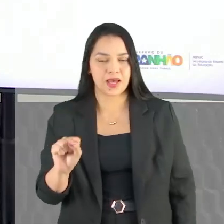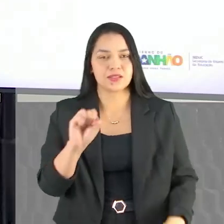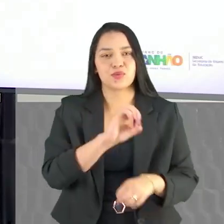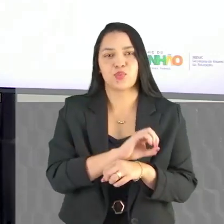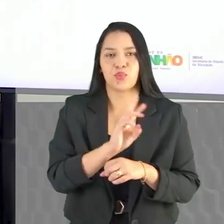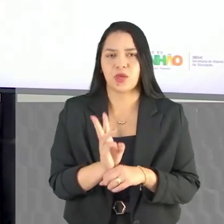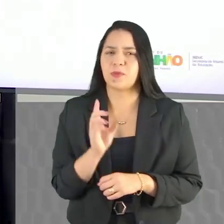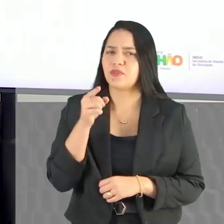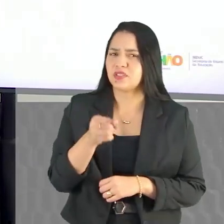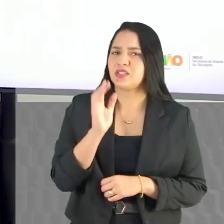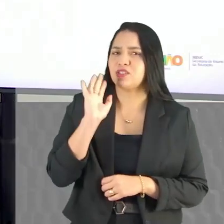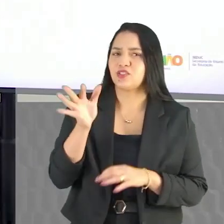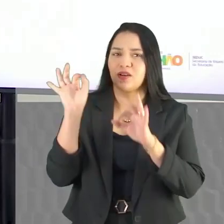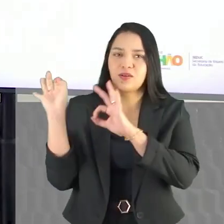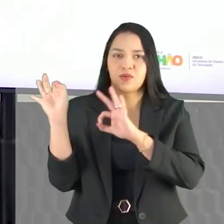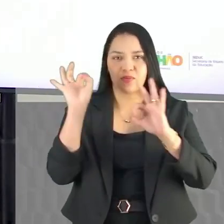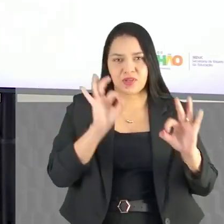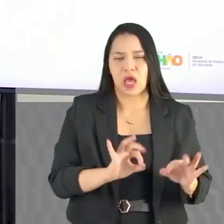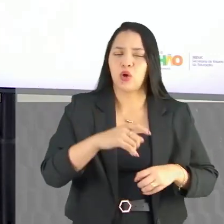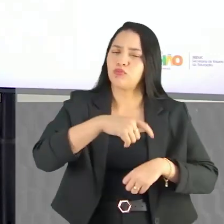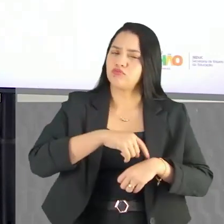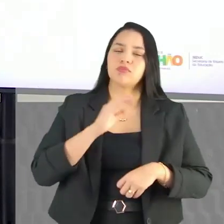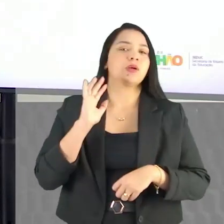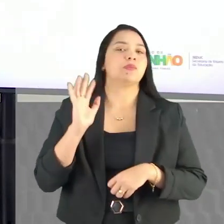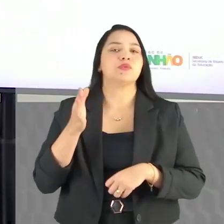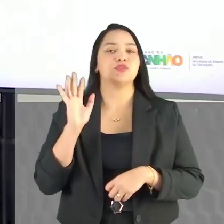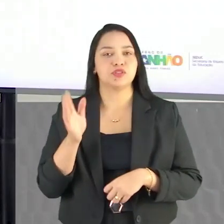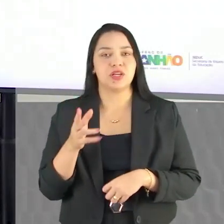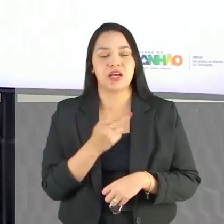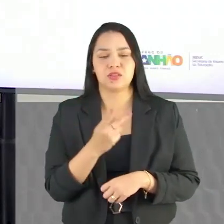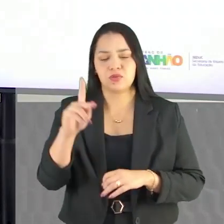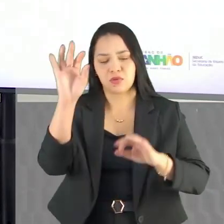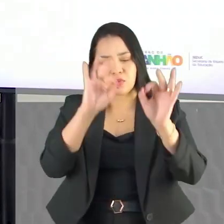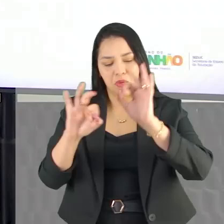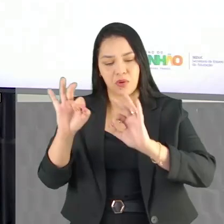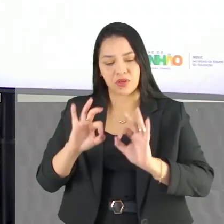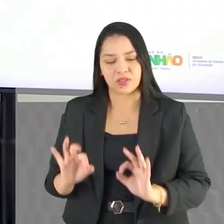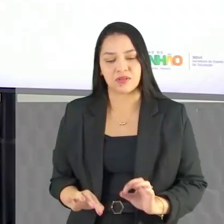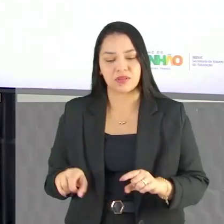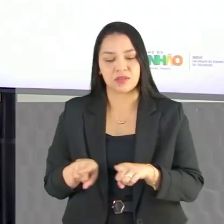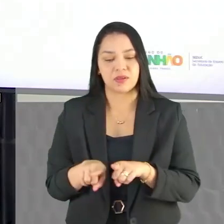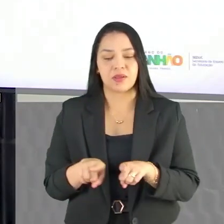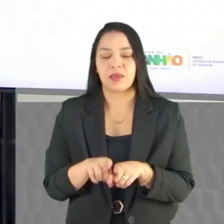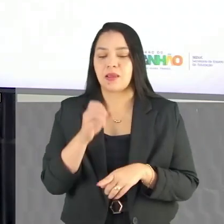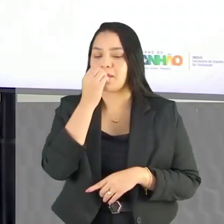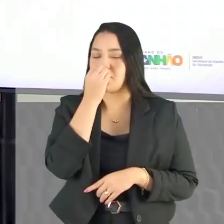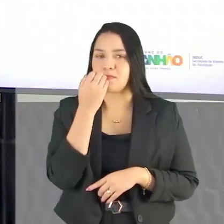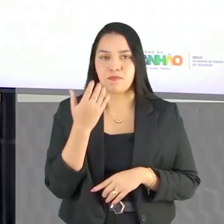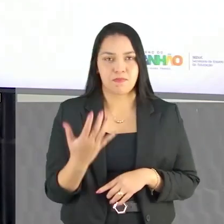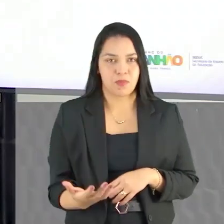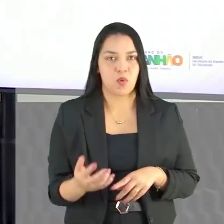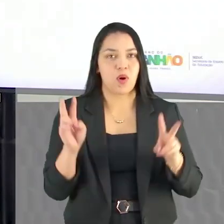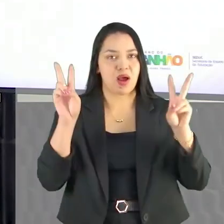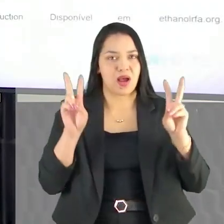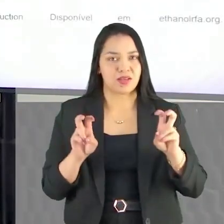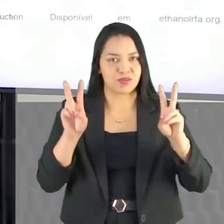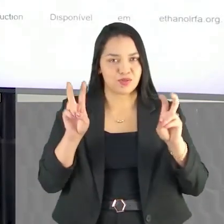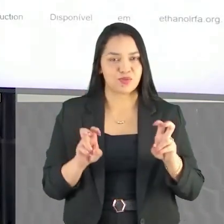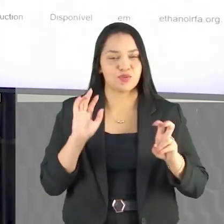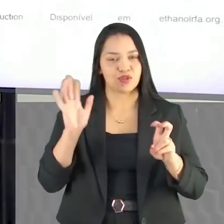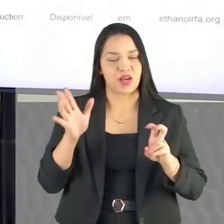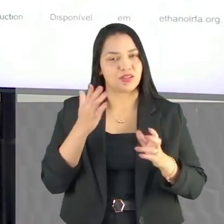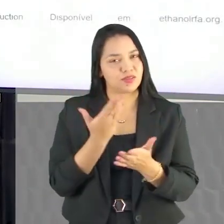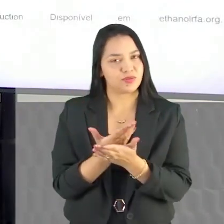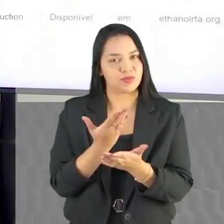sei que você já está nos acompanhando há algum tempo, já está efetivando sua preparação, muita questão boa, muito assunto já foi trabalhado até